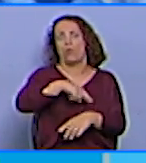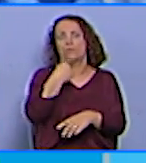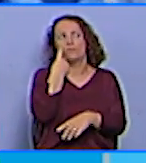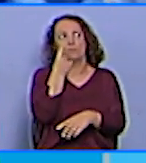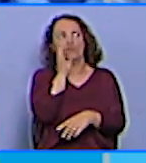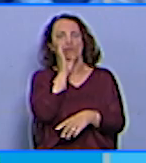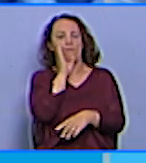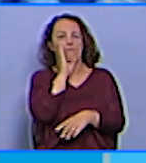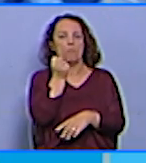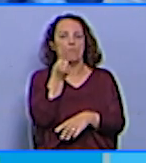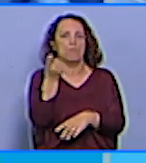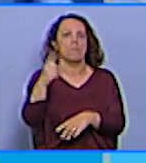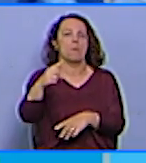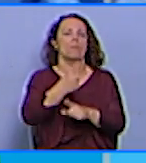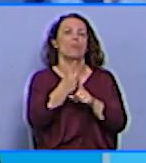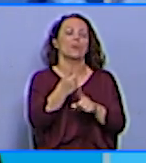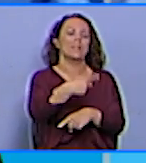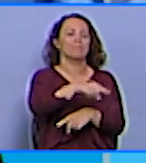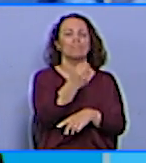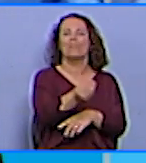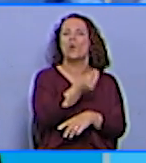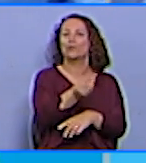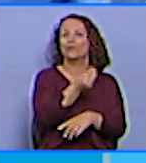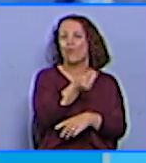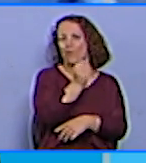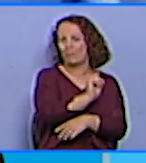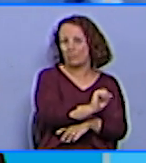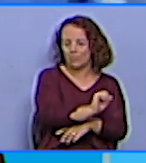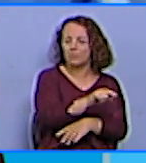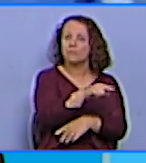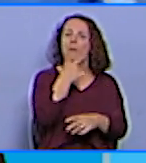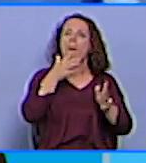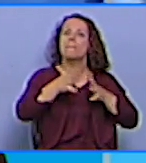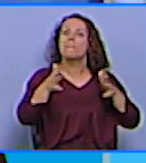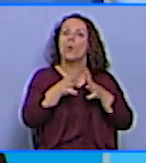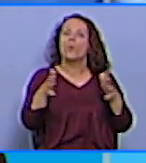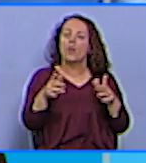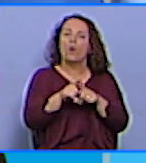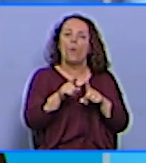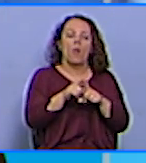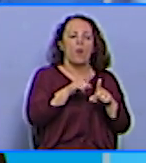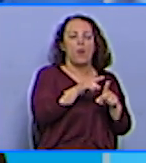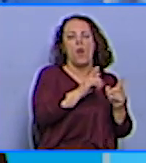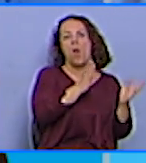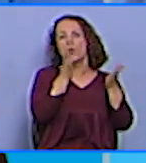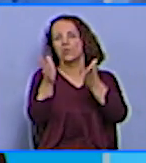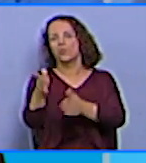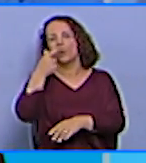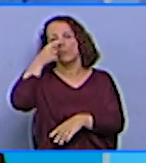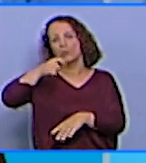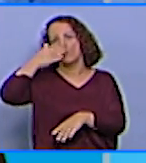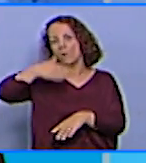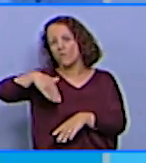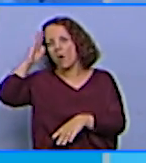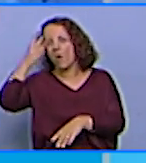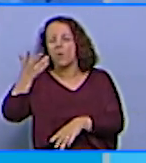porque são mais novos, a maioria ajudarem pessoas mais velhas ou com